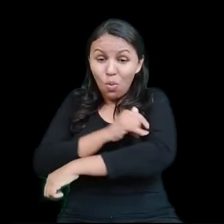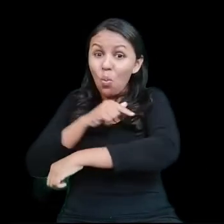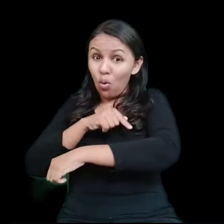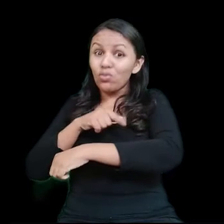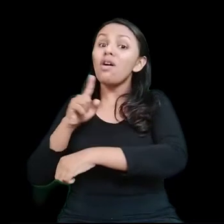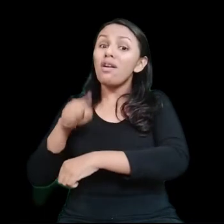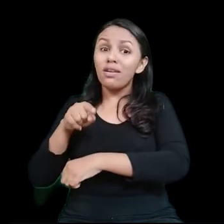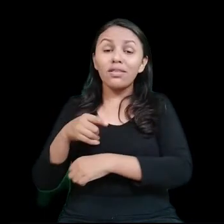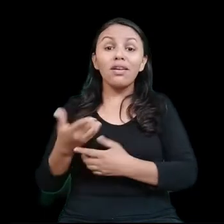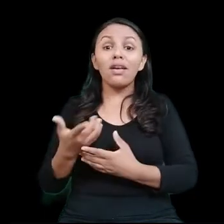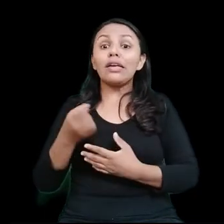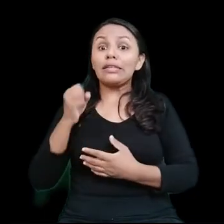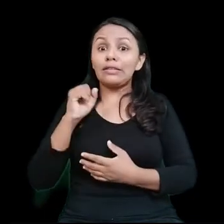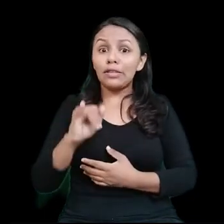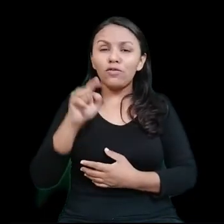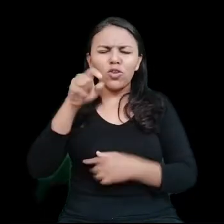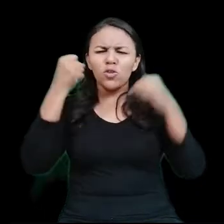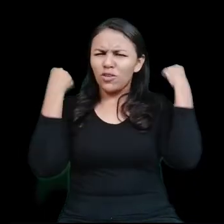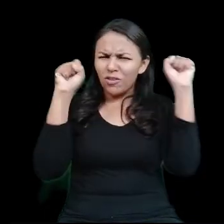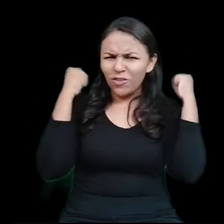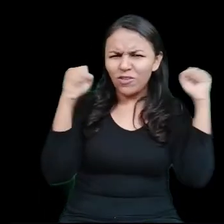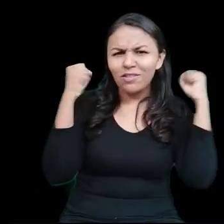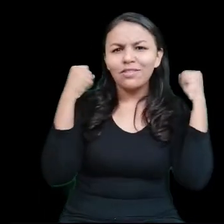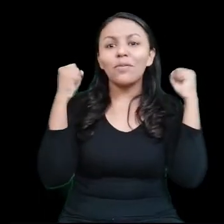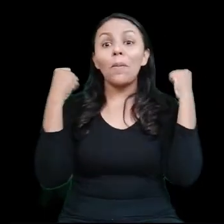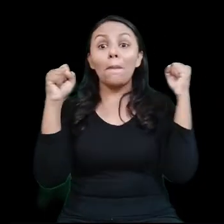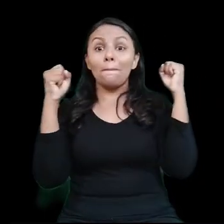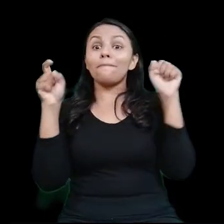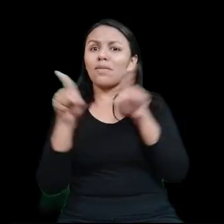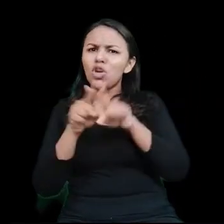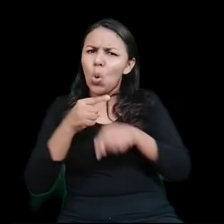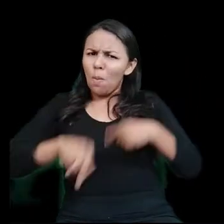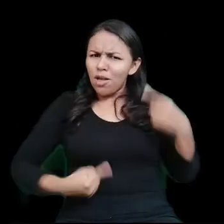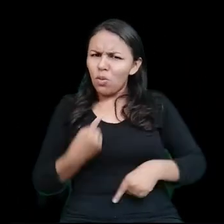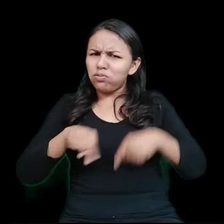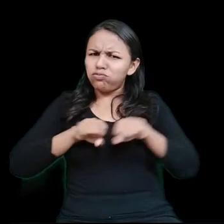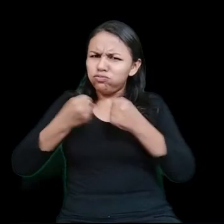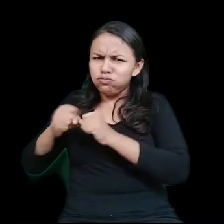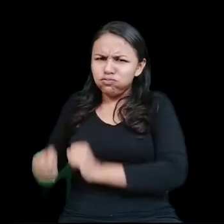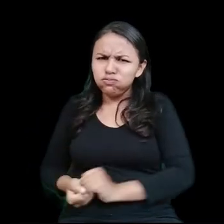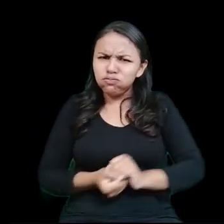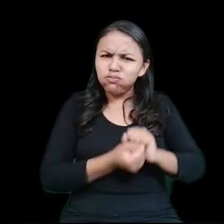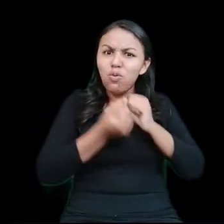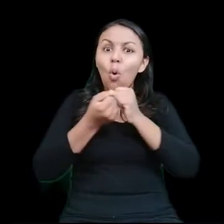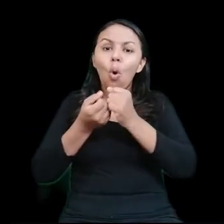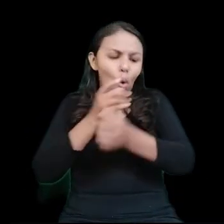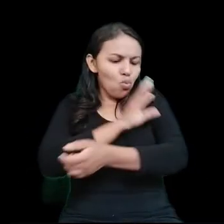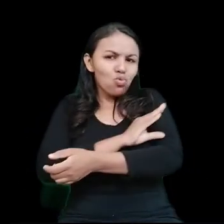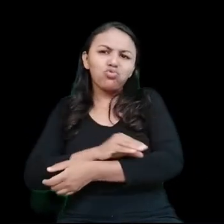queiram, ela praticamente, quando você tem o exercício, quando você tem um metabolismo desse